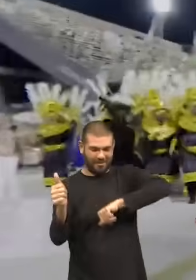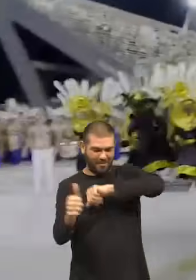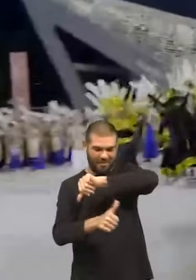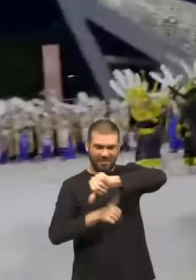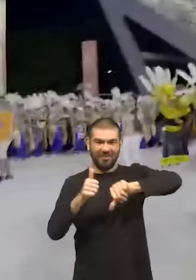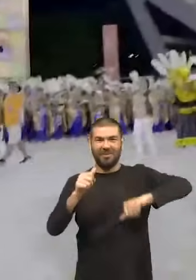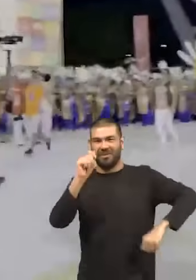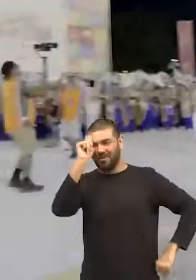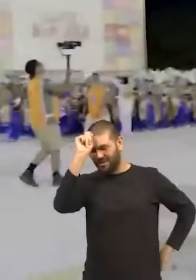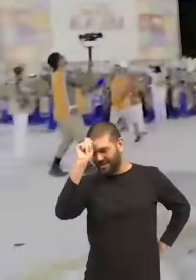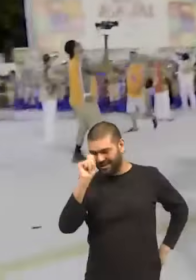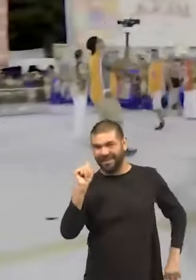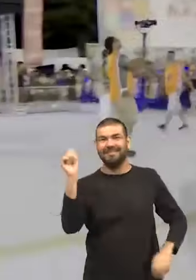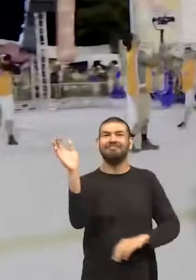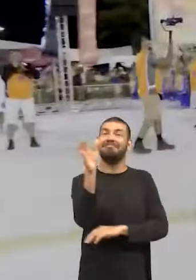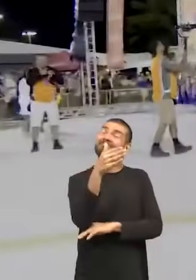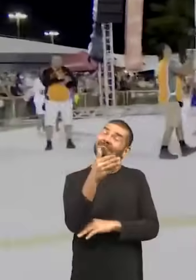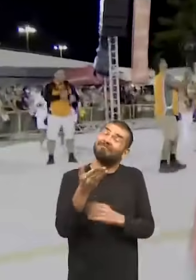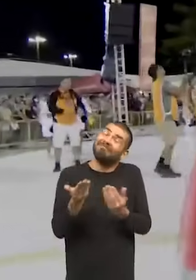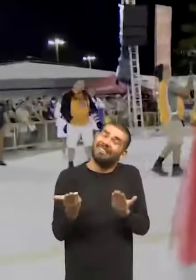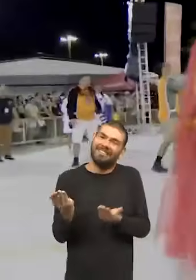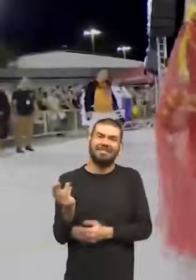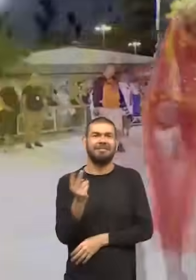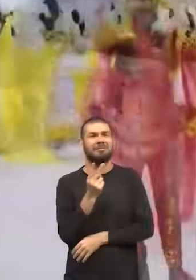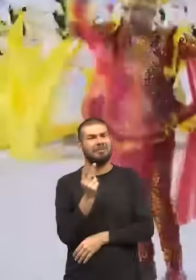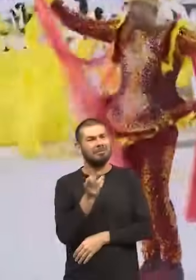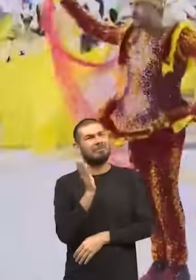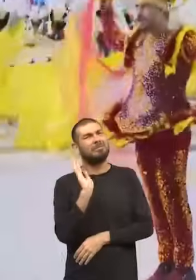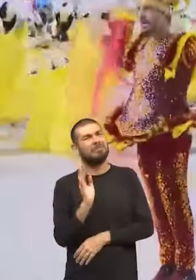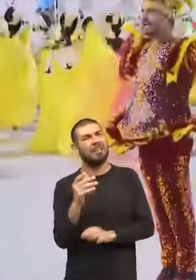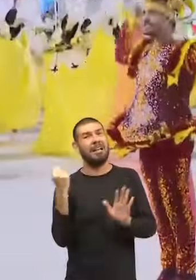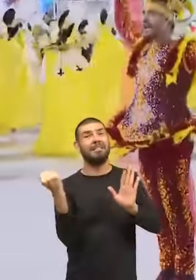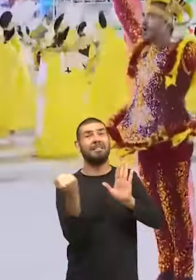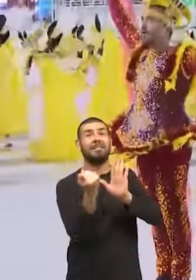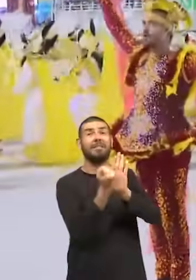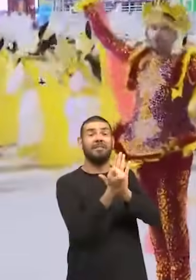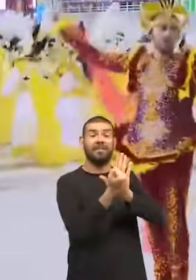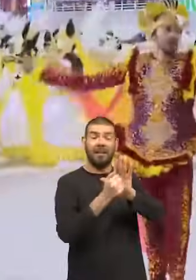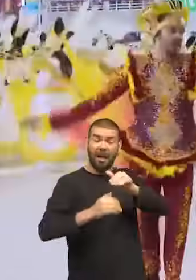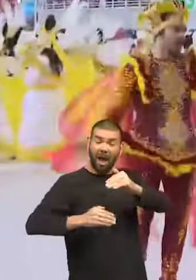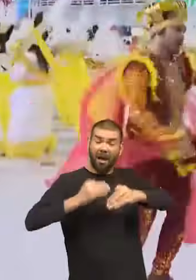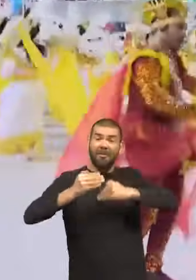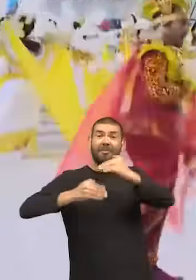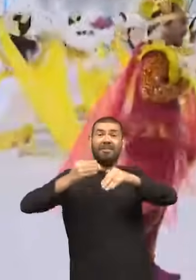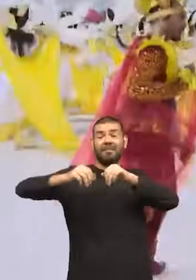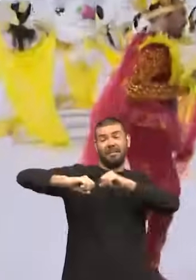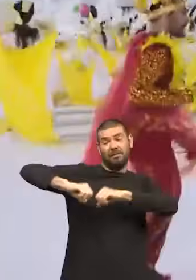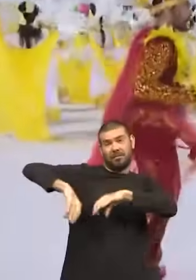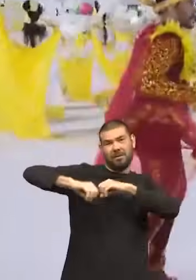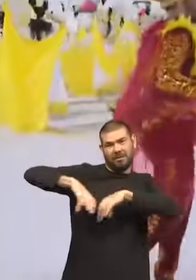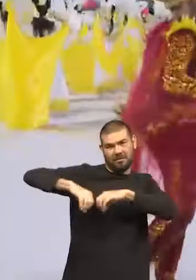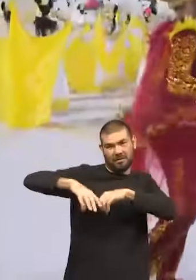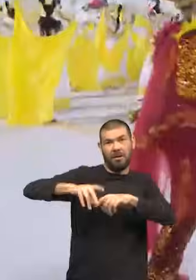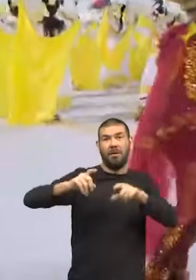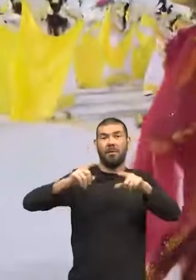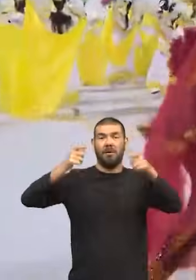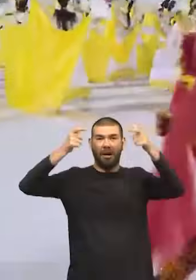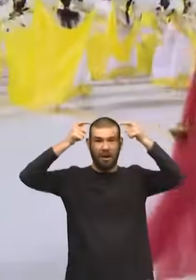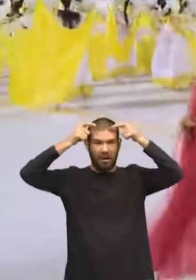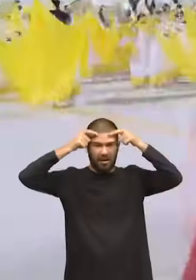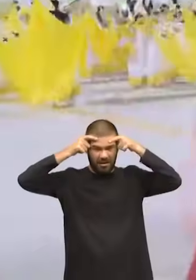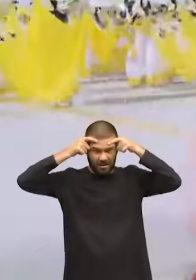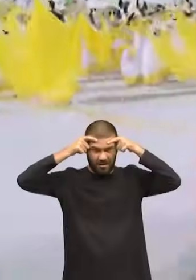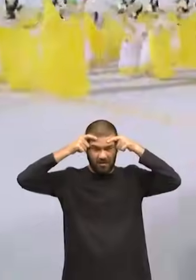segunda porta-bandeira. E é isso. Os dois vêm simbolizando o avanço da educação brasileira após a chegada da família real,